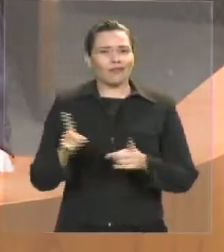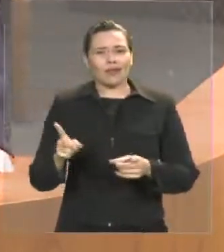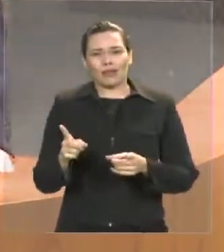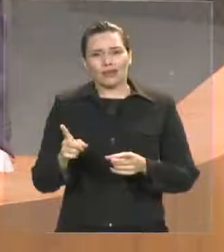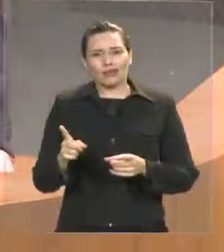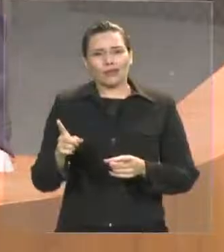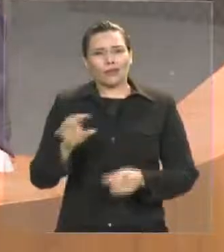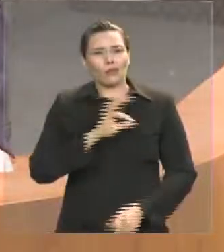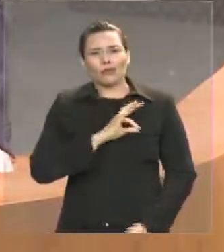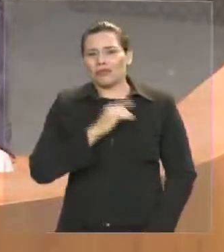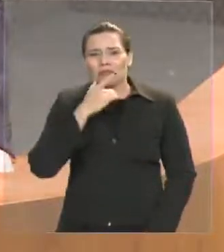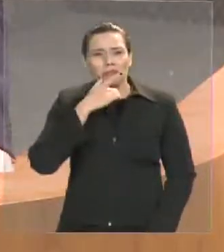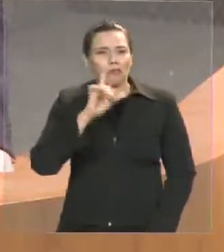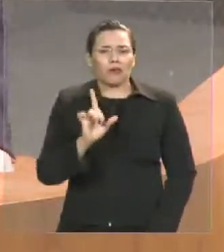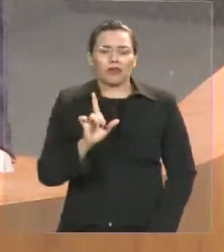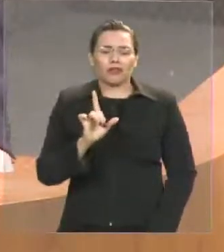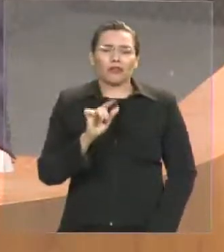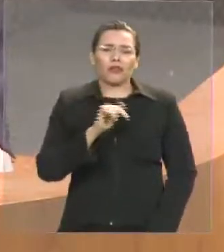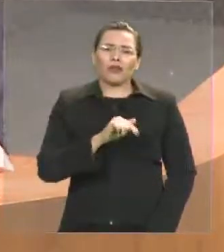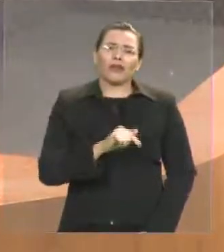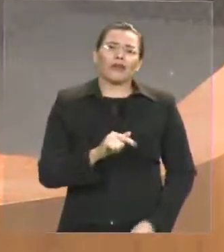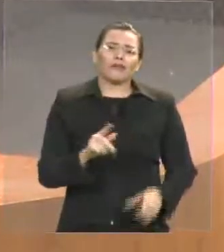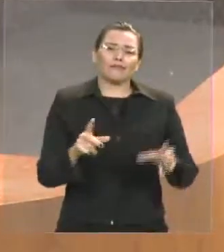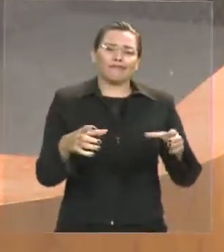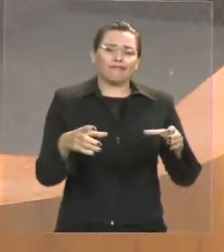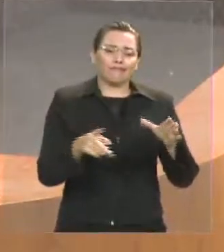um aumento e a valorização desses policiais.